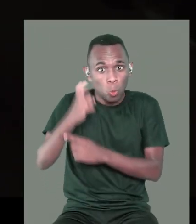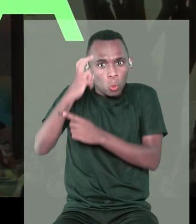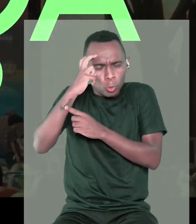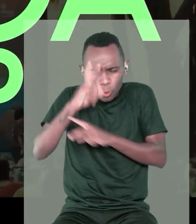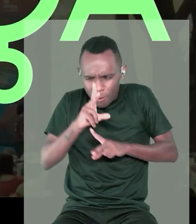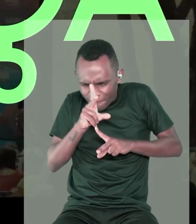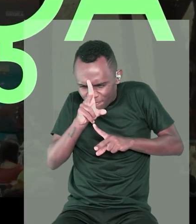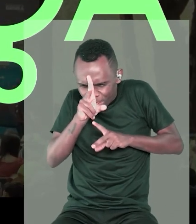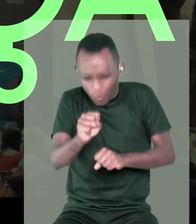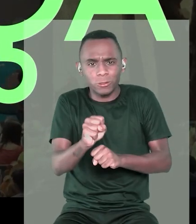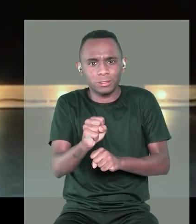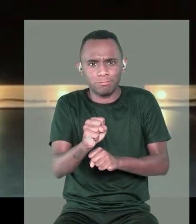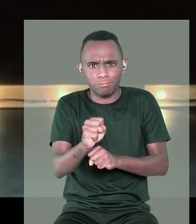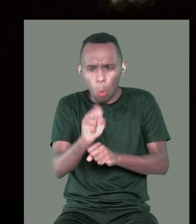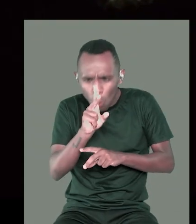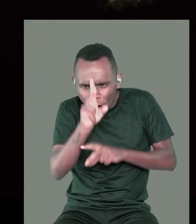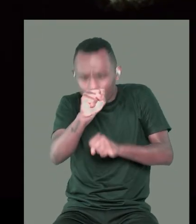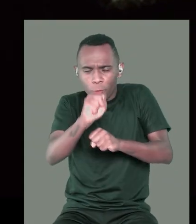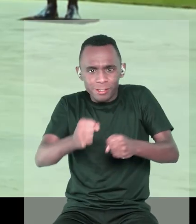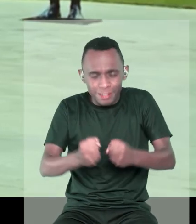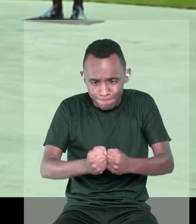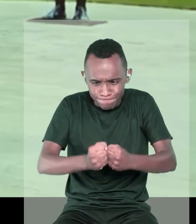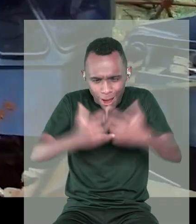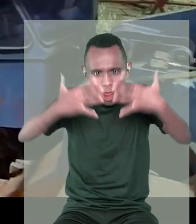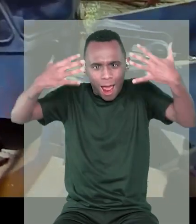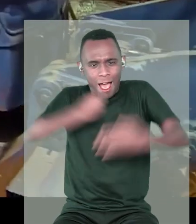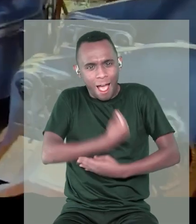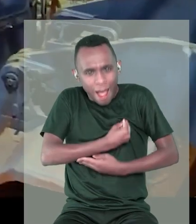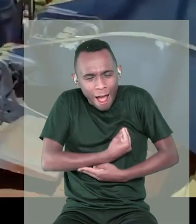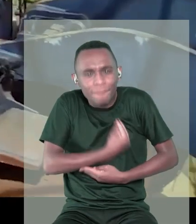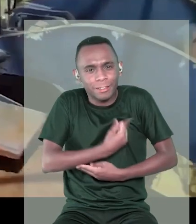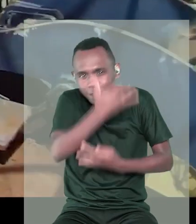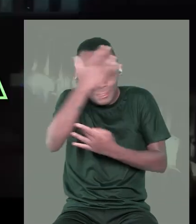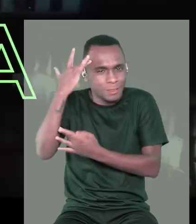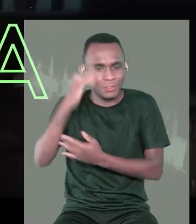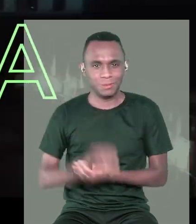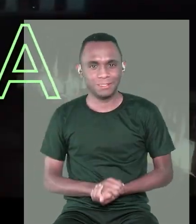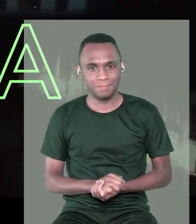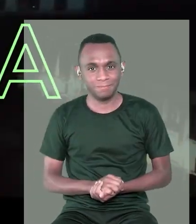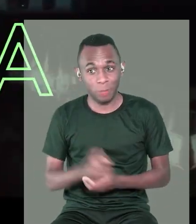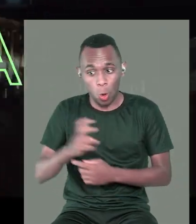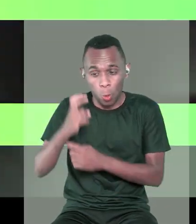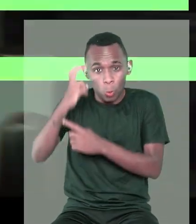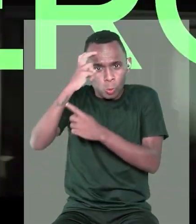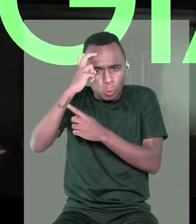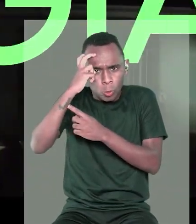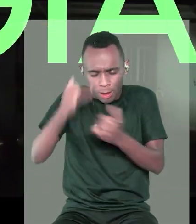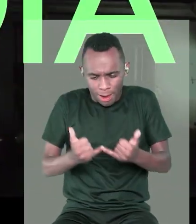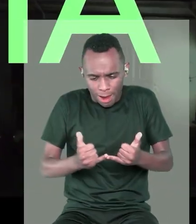cultura é uma força que ilumina a vida das pessoas. A cultura é